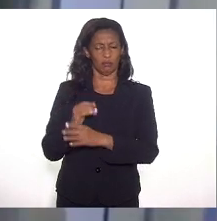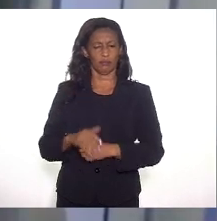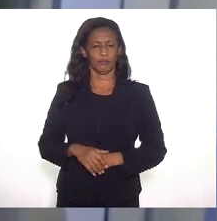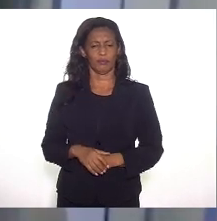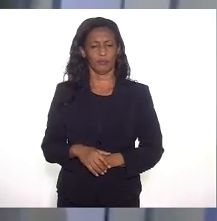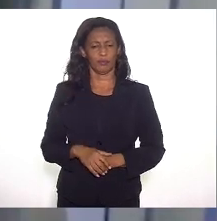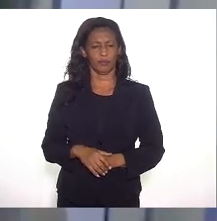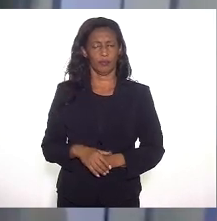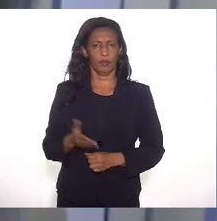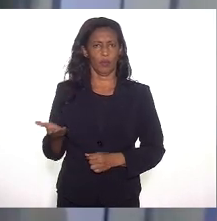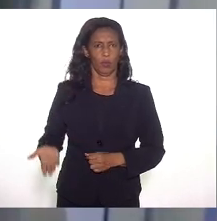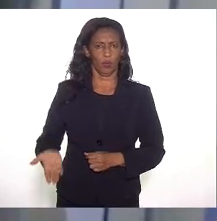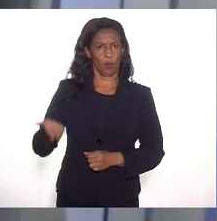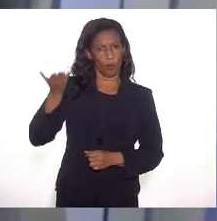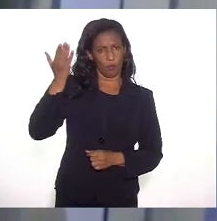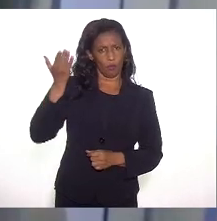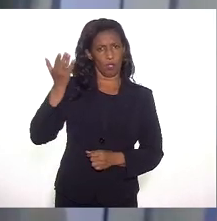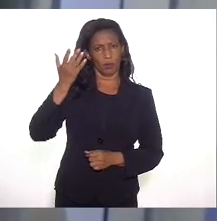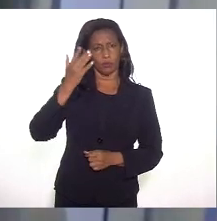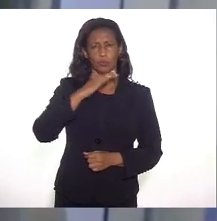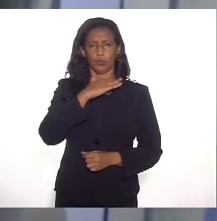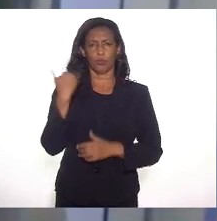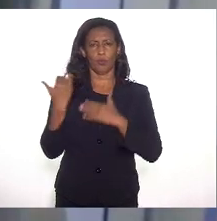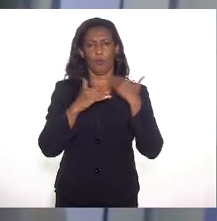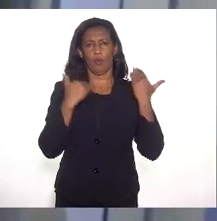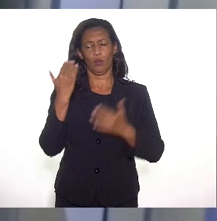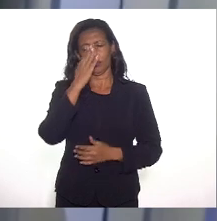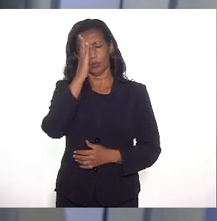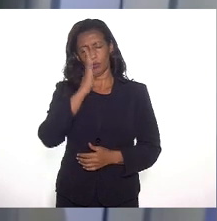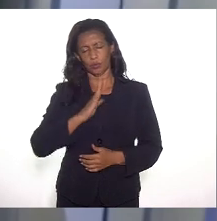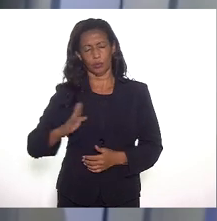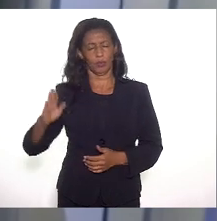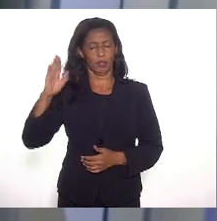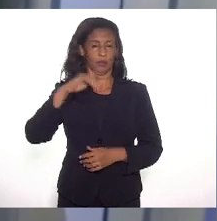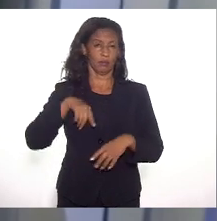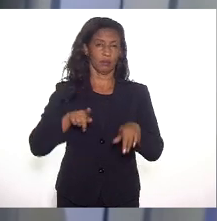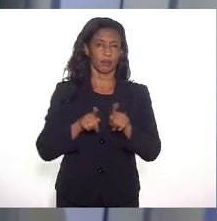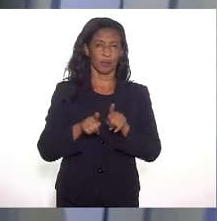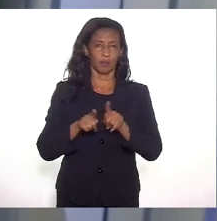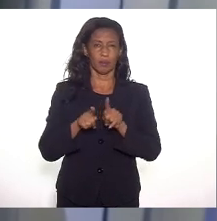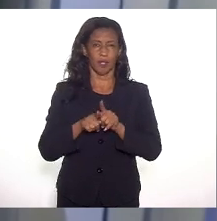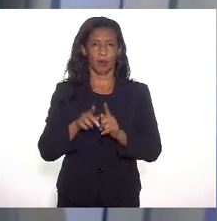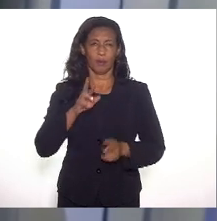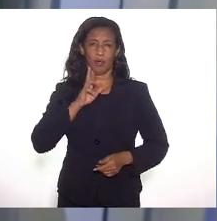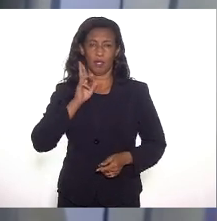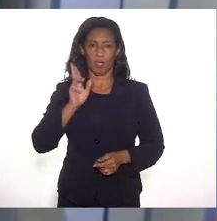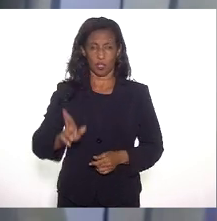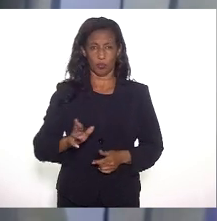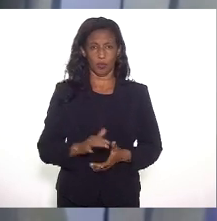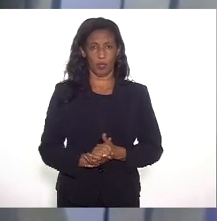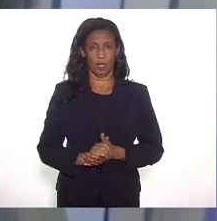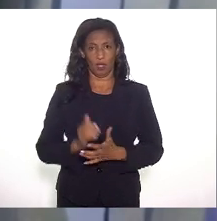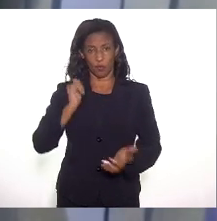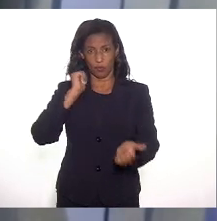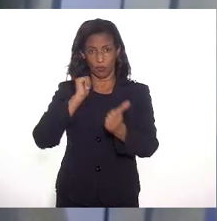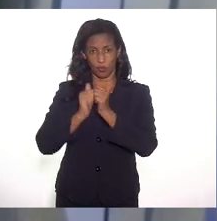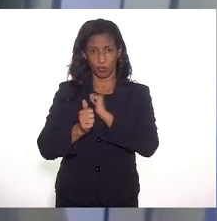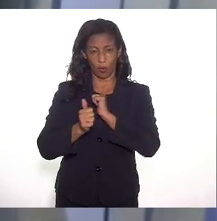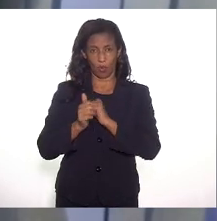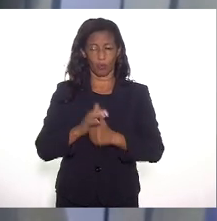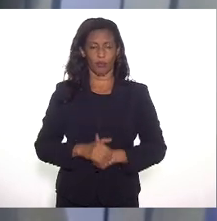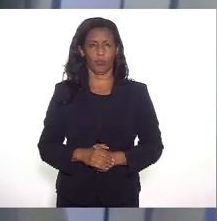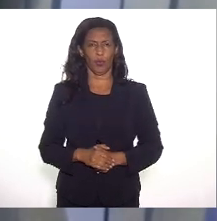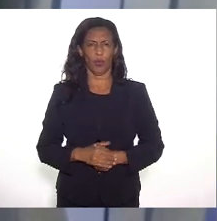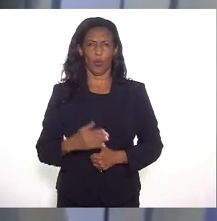direta no aumento exponencial de óbitos no Brasil. Entretanto, para responder à Conmebol,